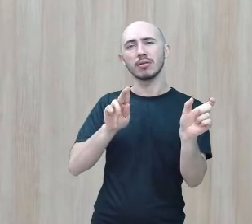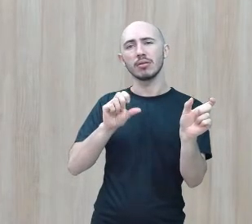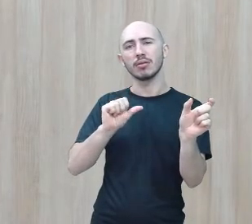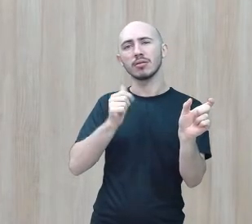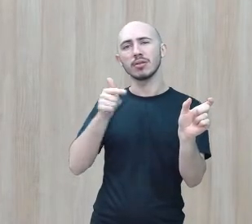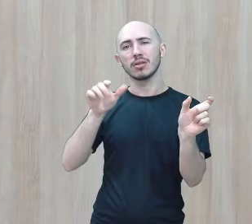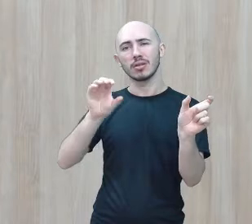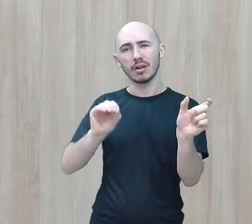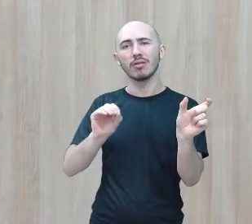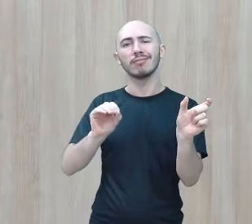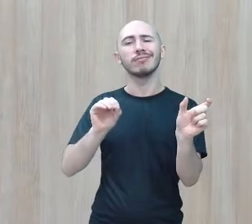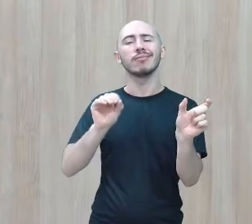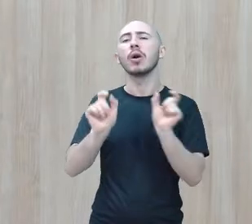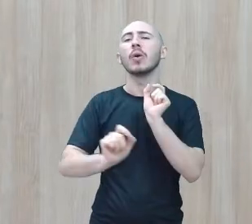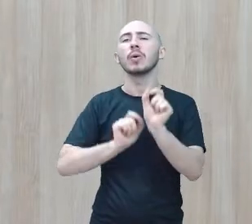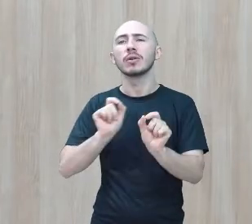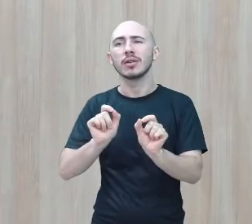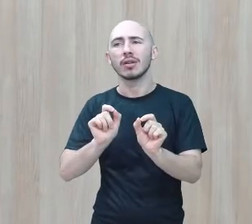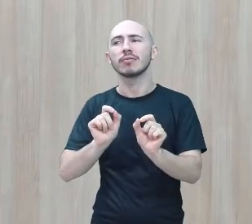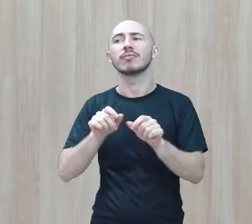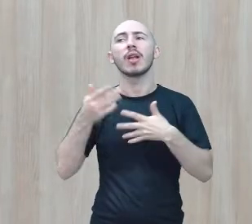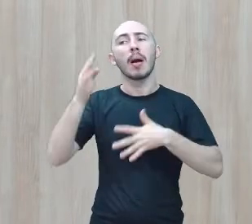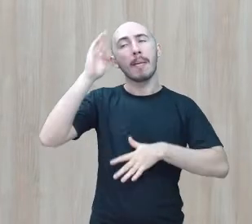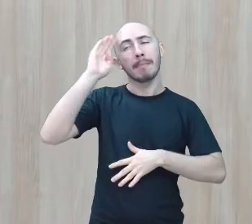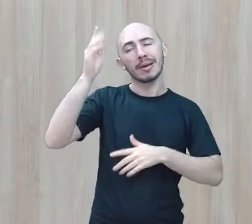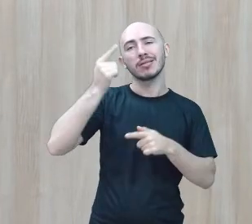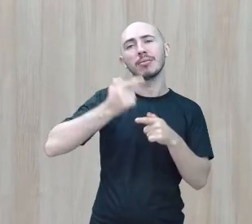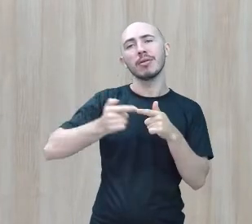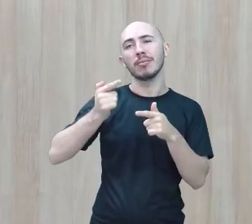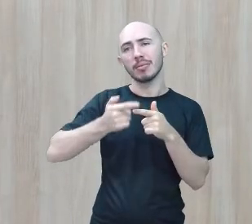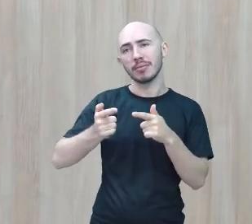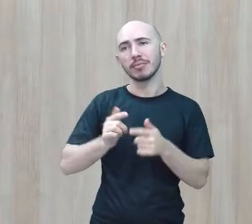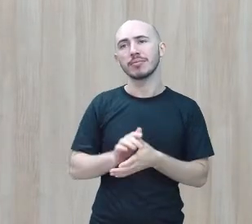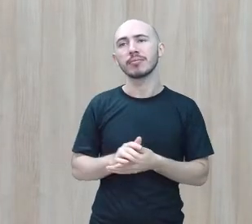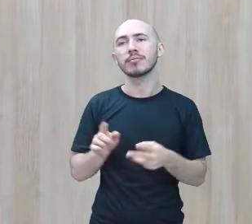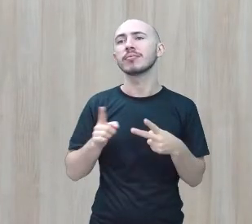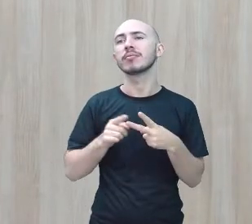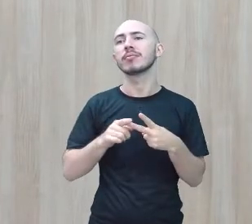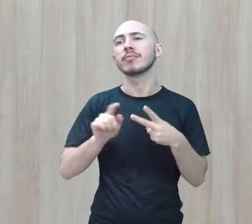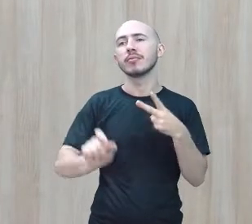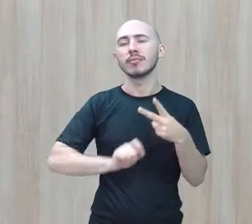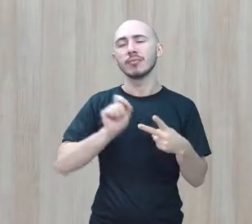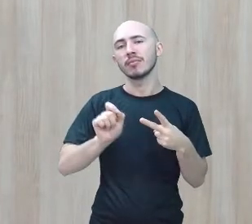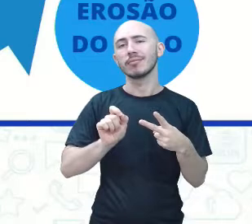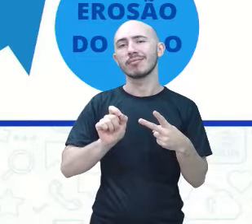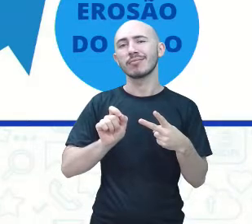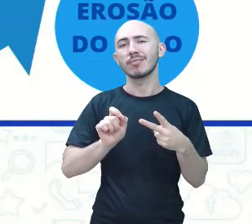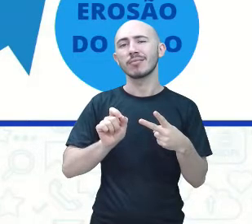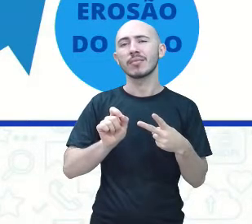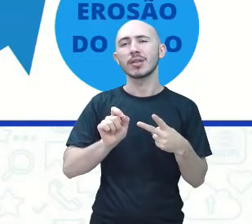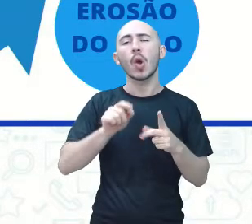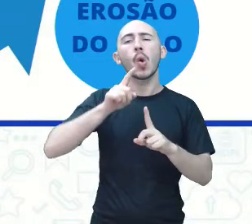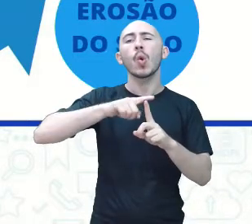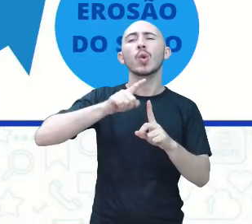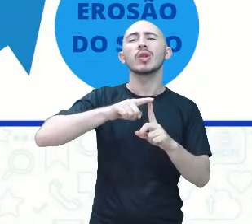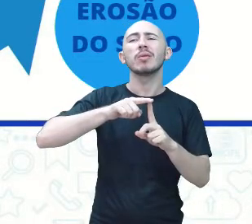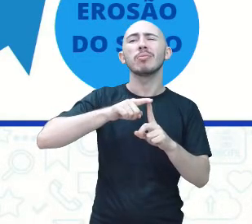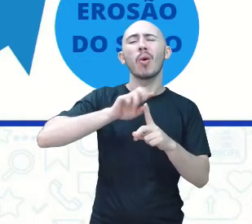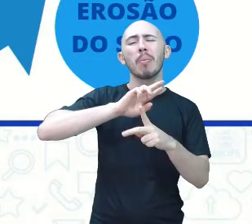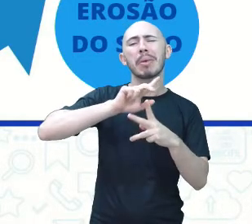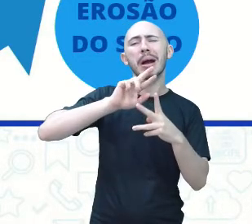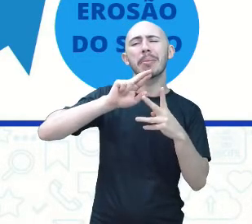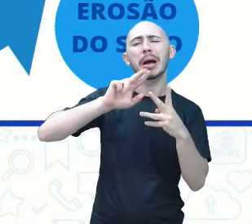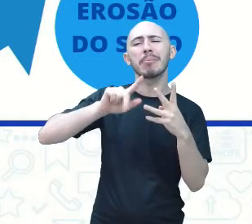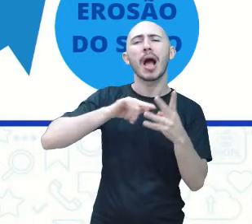problema ambiental, ou seja, um dos principais problemas ambientais. O outro, redução no número de espécies. Então, se tem